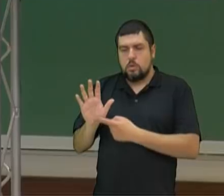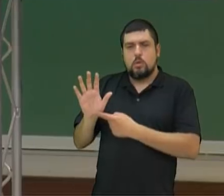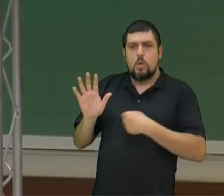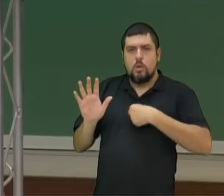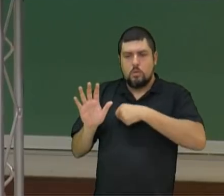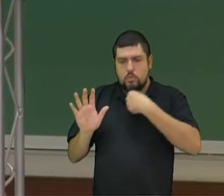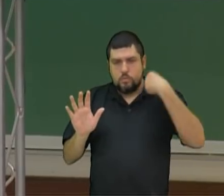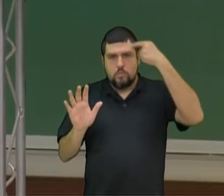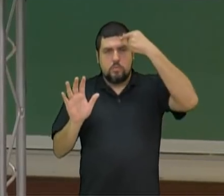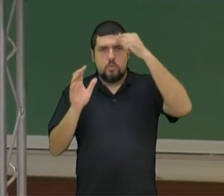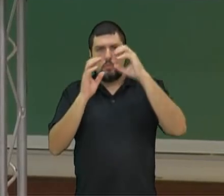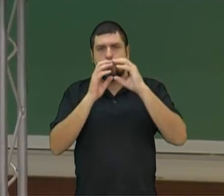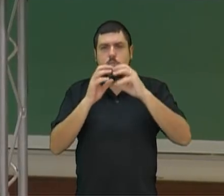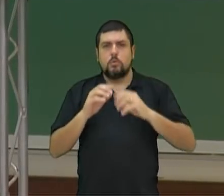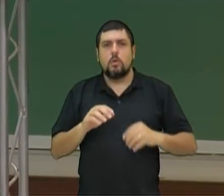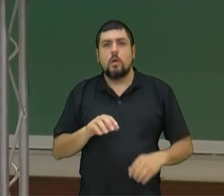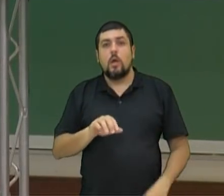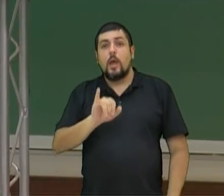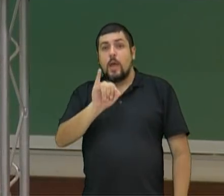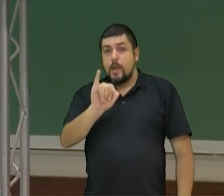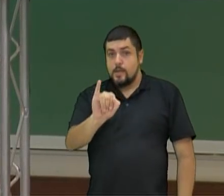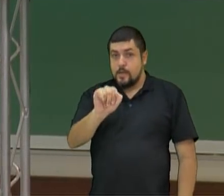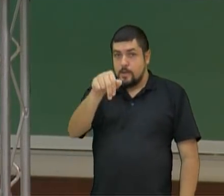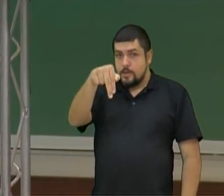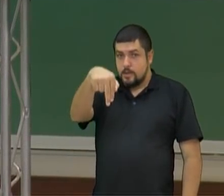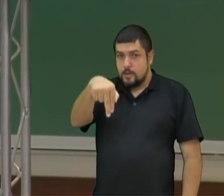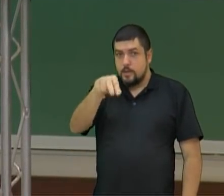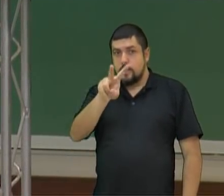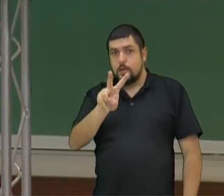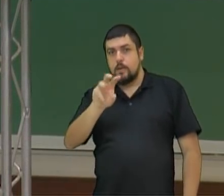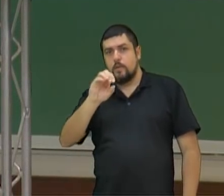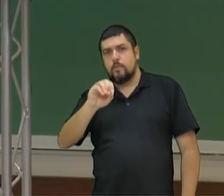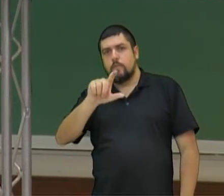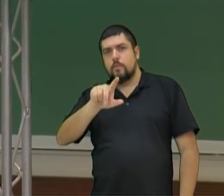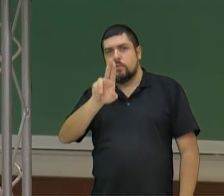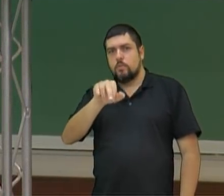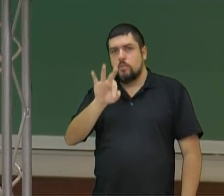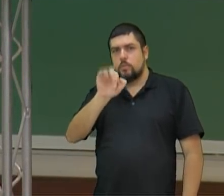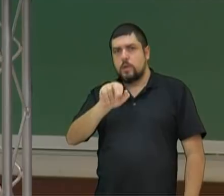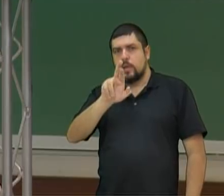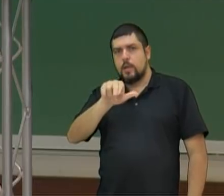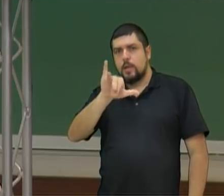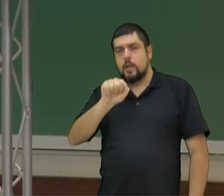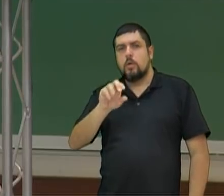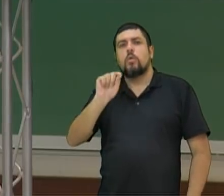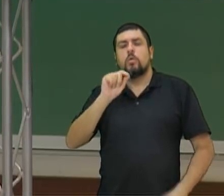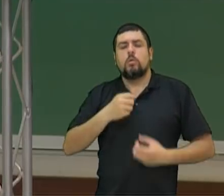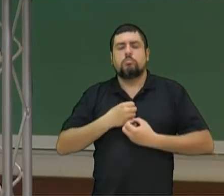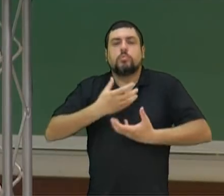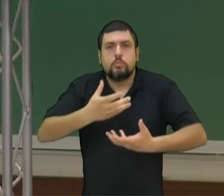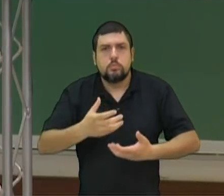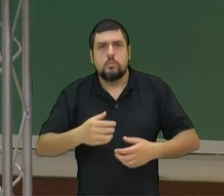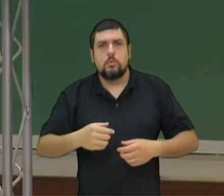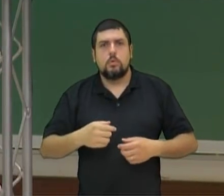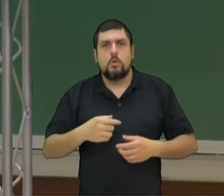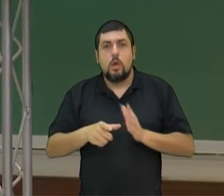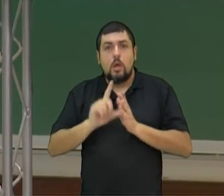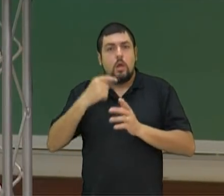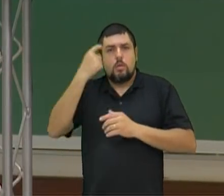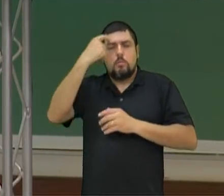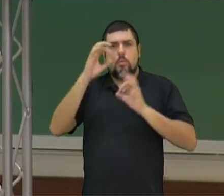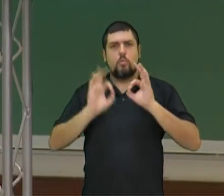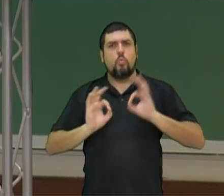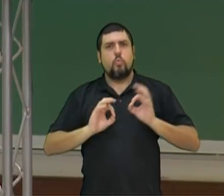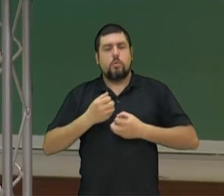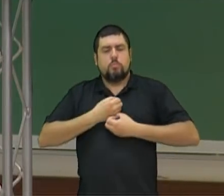Involuntária. Não depende da minha vontade. Independe de mim. O meu corpo faz mesmo que eu não pense em realizar essa